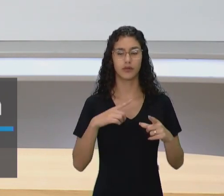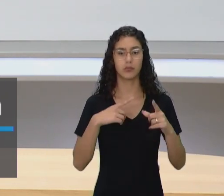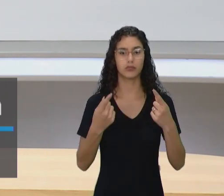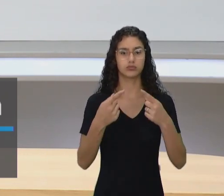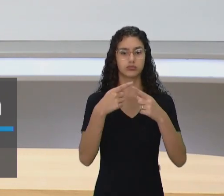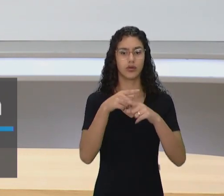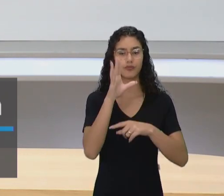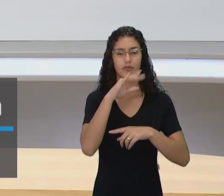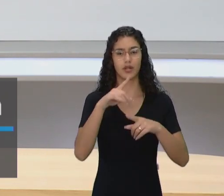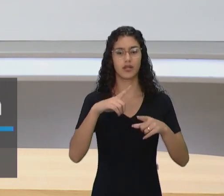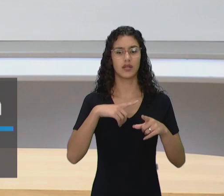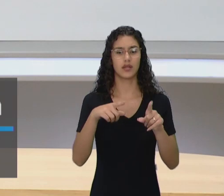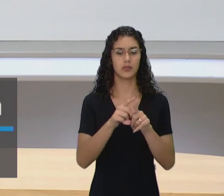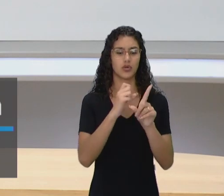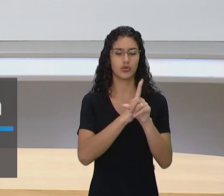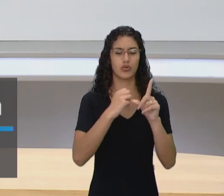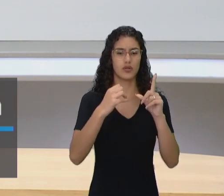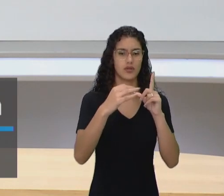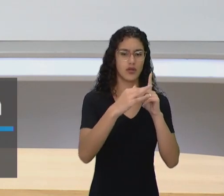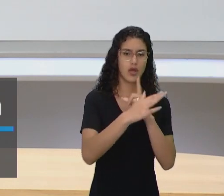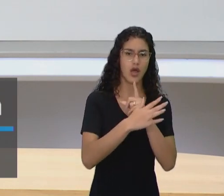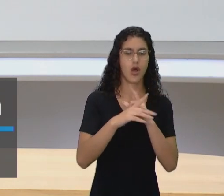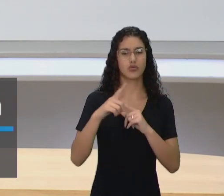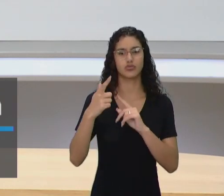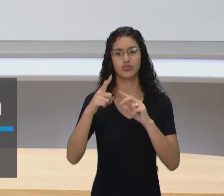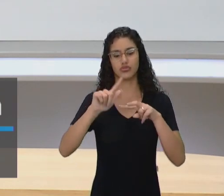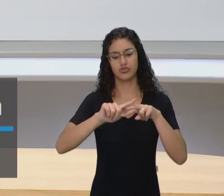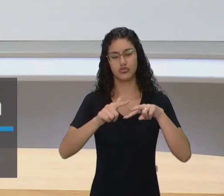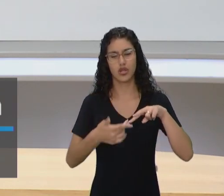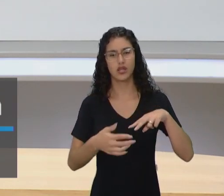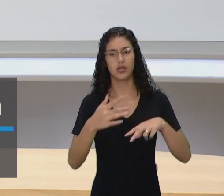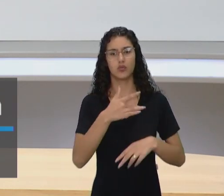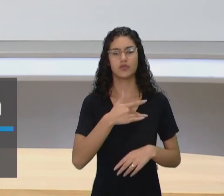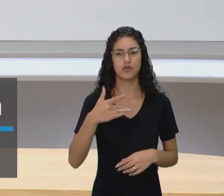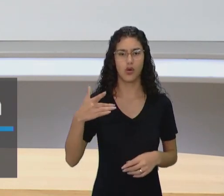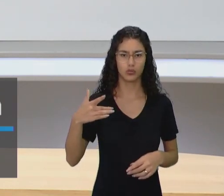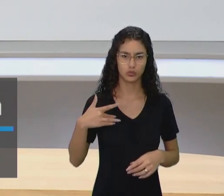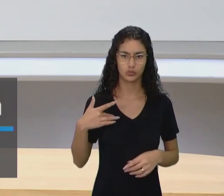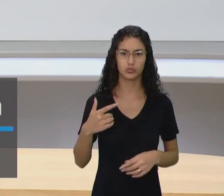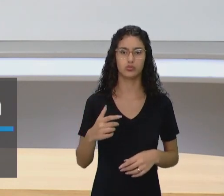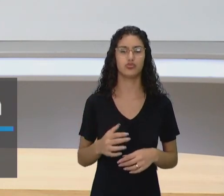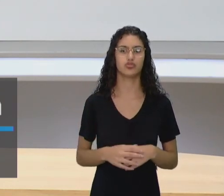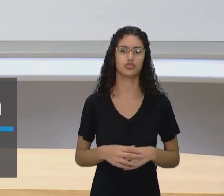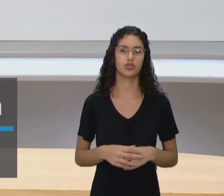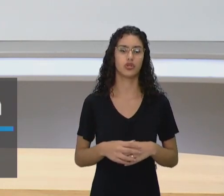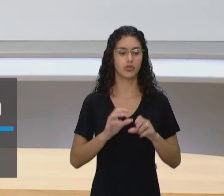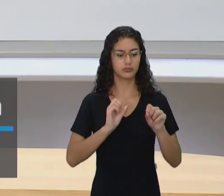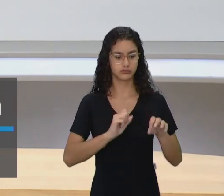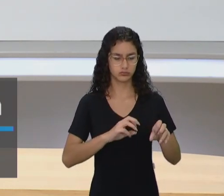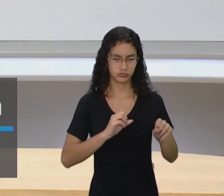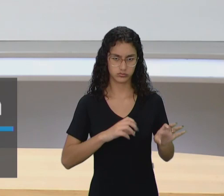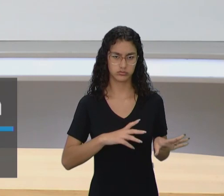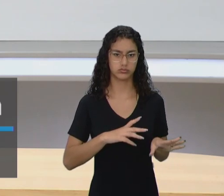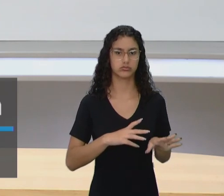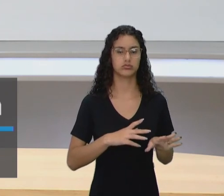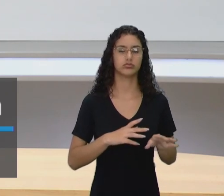transversais, né, que vai falar sobre questões sociais, questões de gênero, questões de saúde, questões de